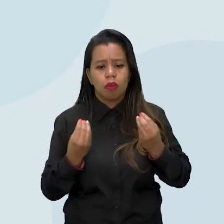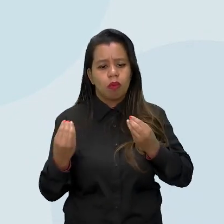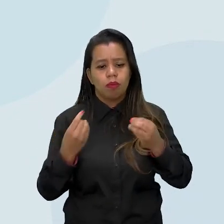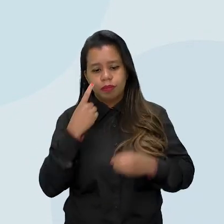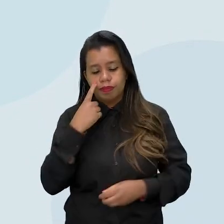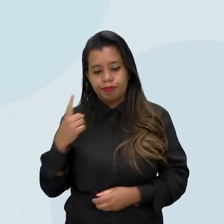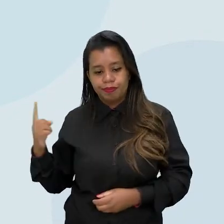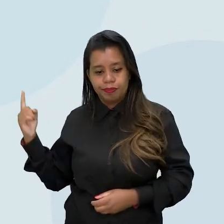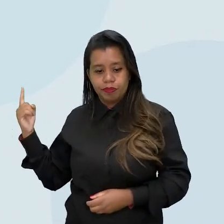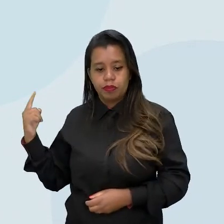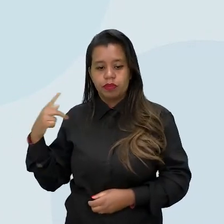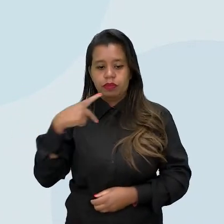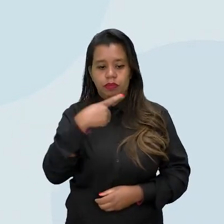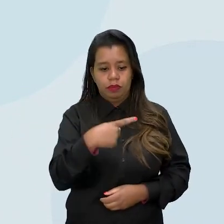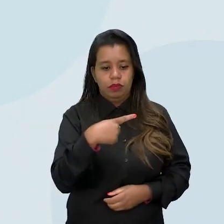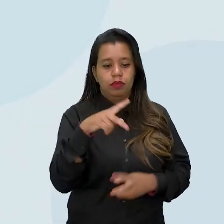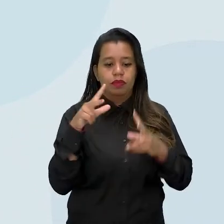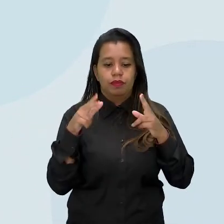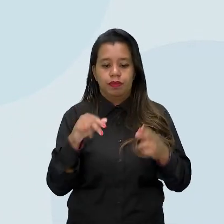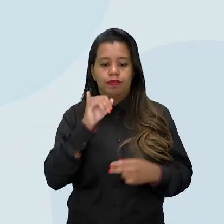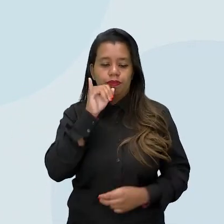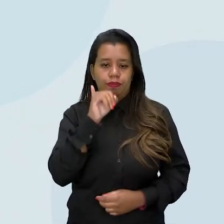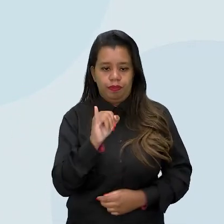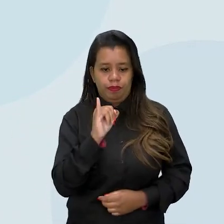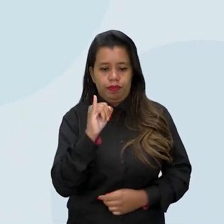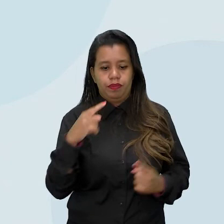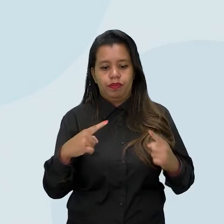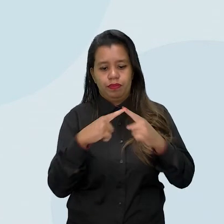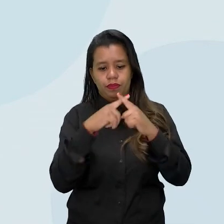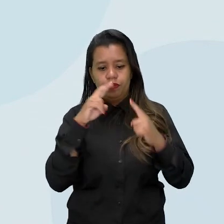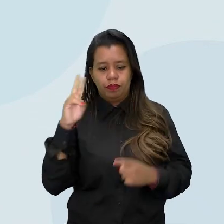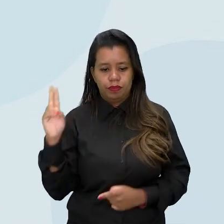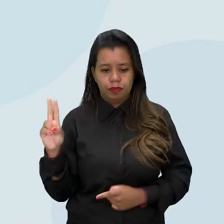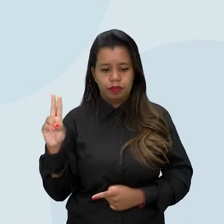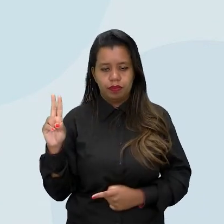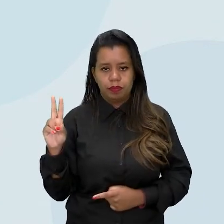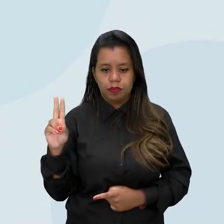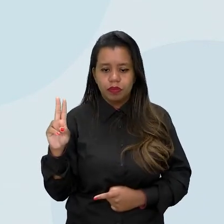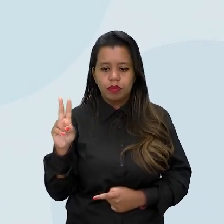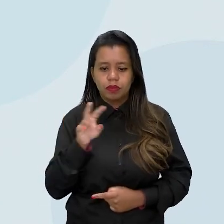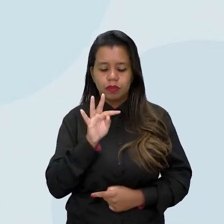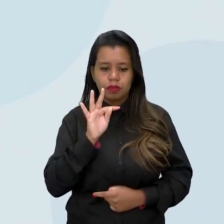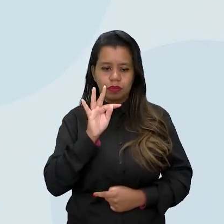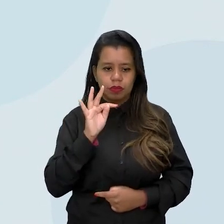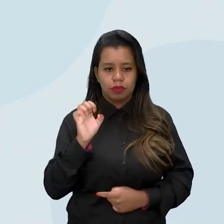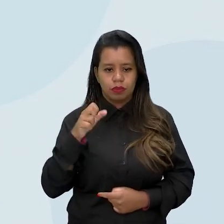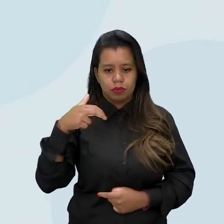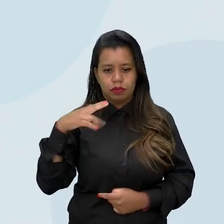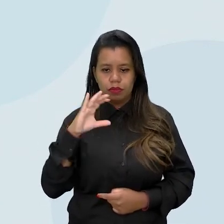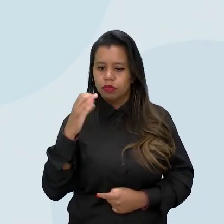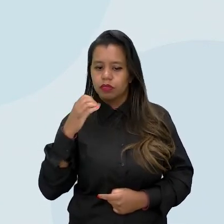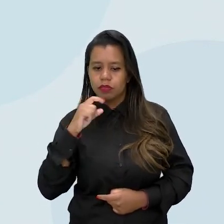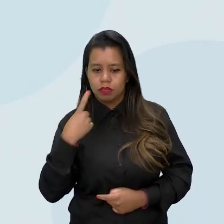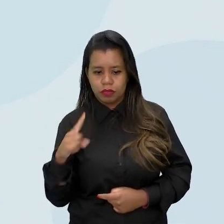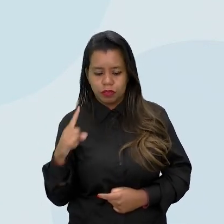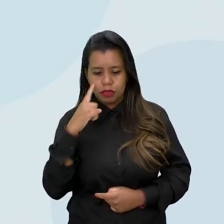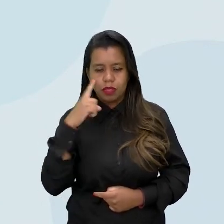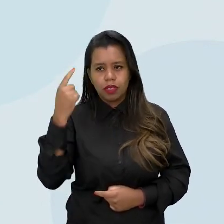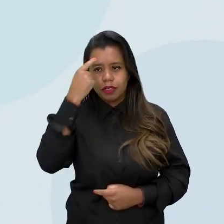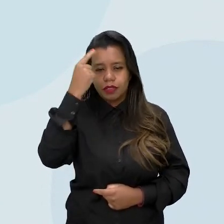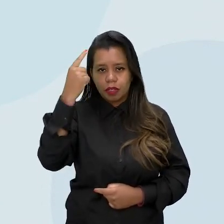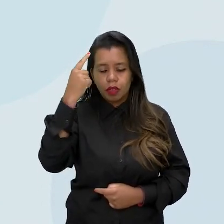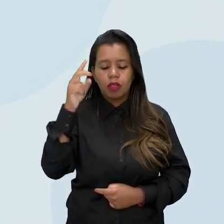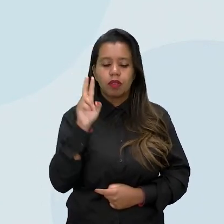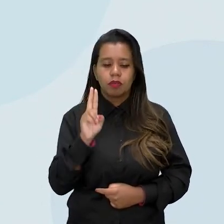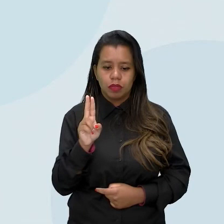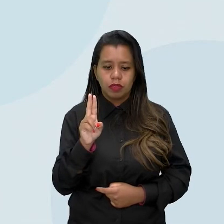é o quanto, né, de carga que passa multiplicado pela tensão que é fornecida, tá bom? Lembrando que a tensão é